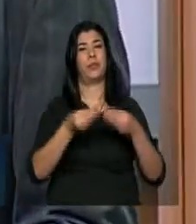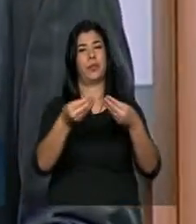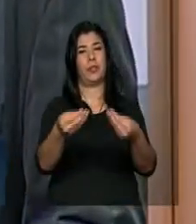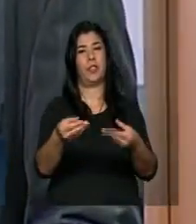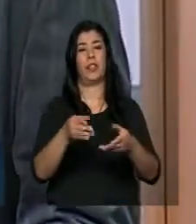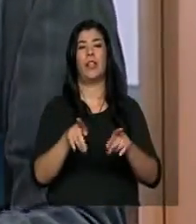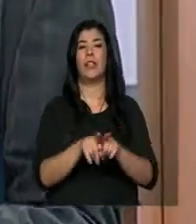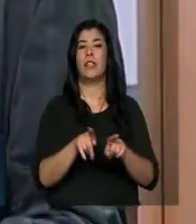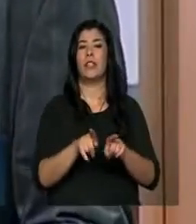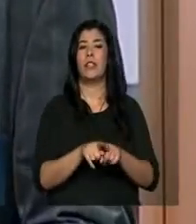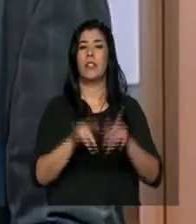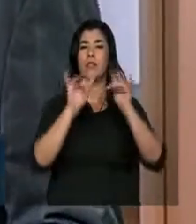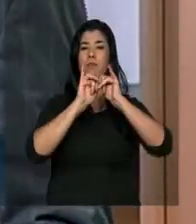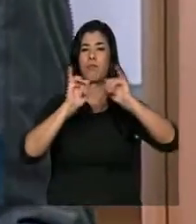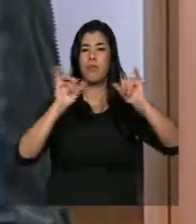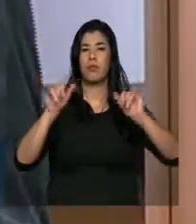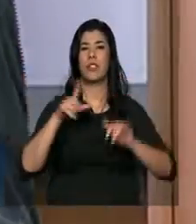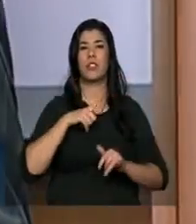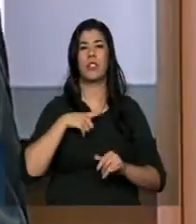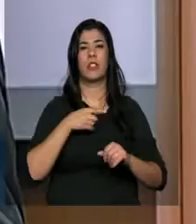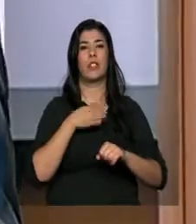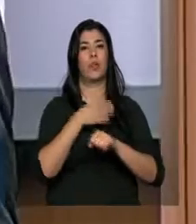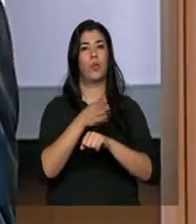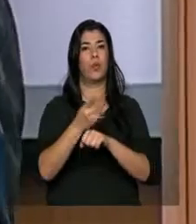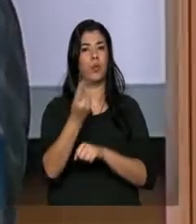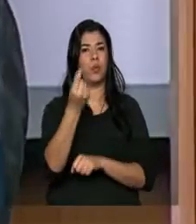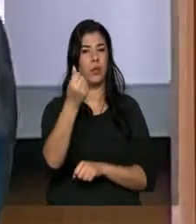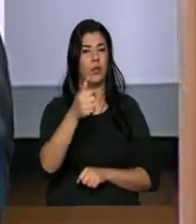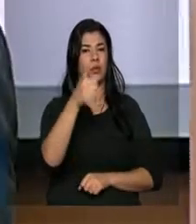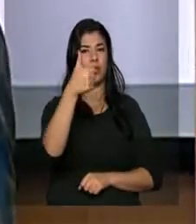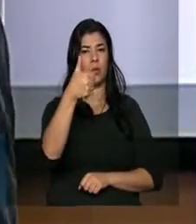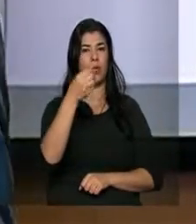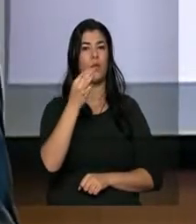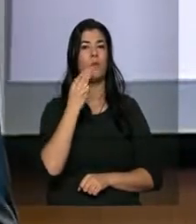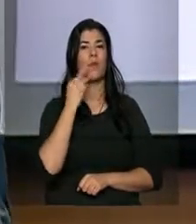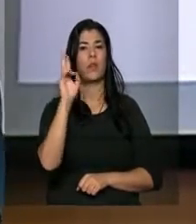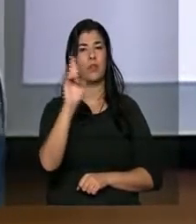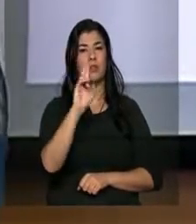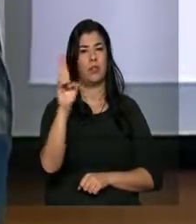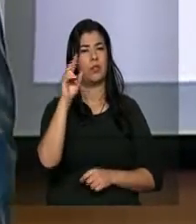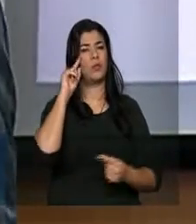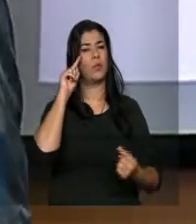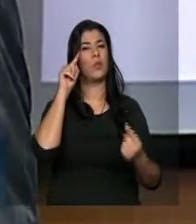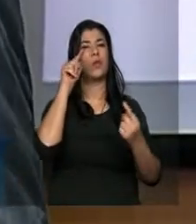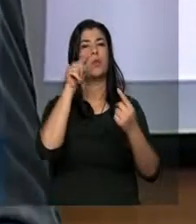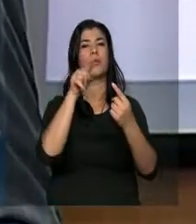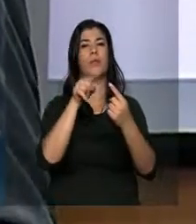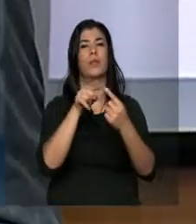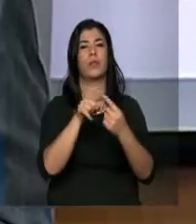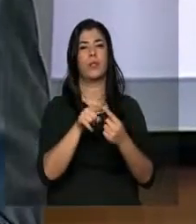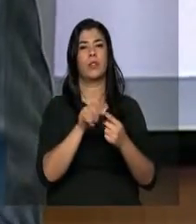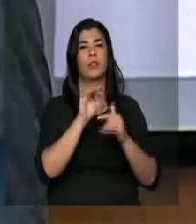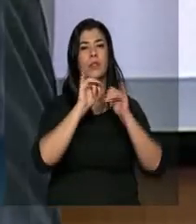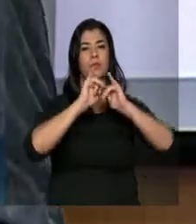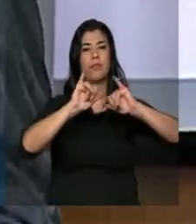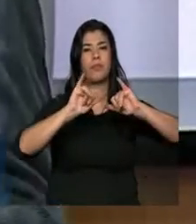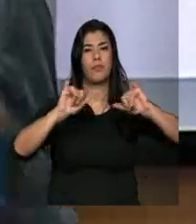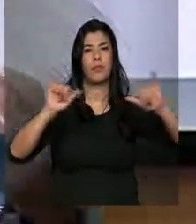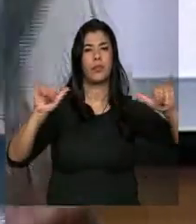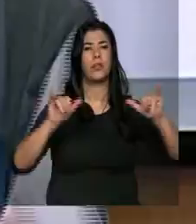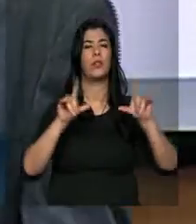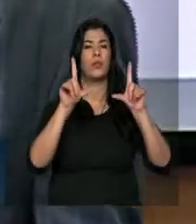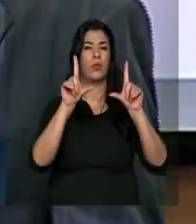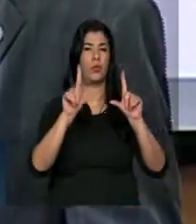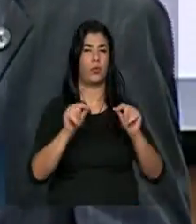um investimento de R$1 milhão e ela vai buscar atingir com menor dispersão de verba possível